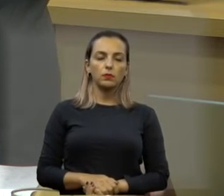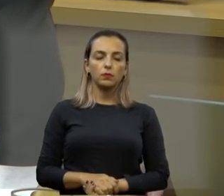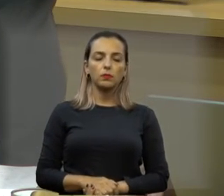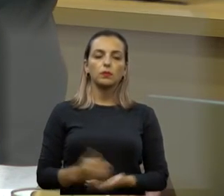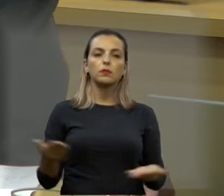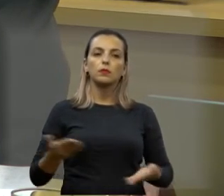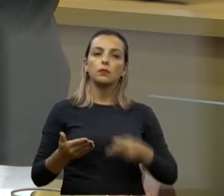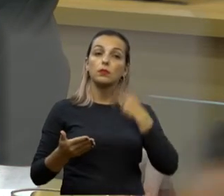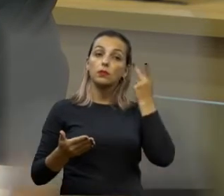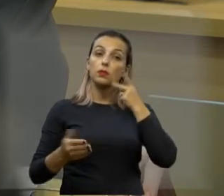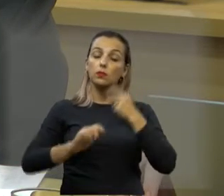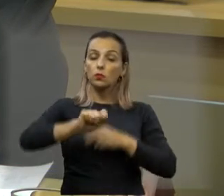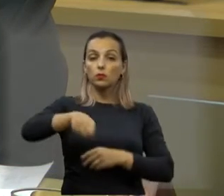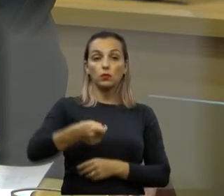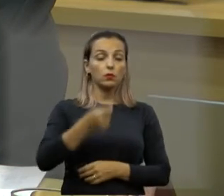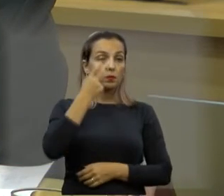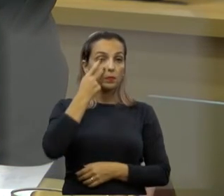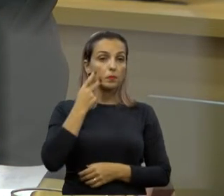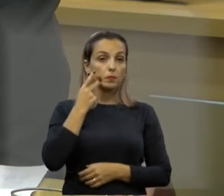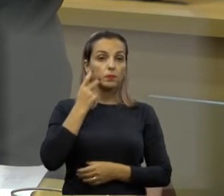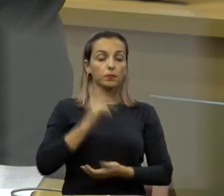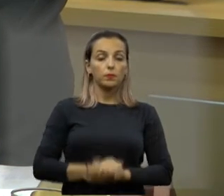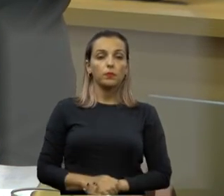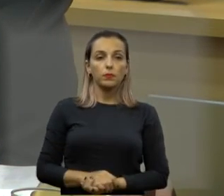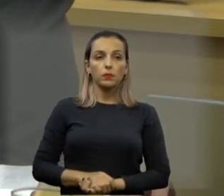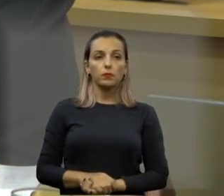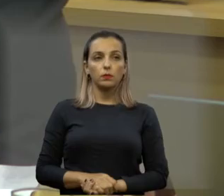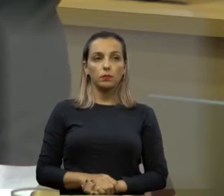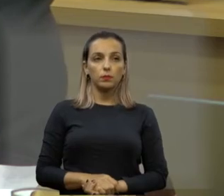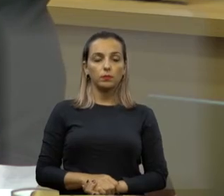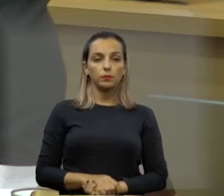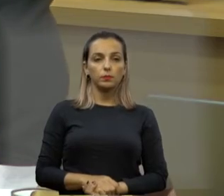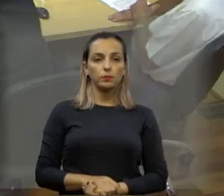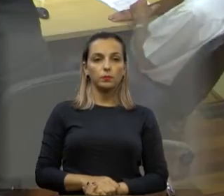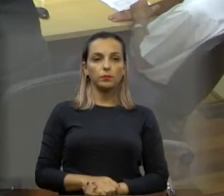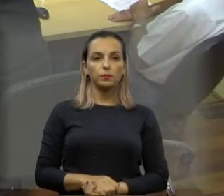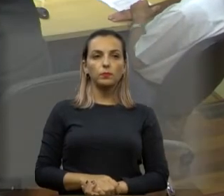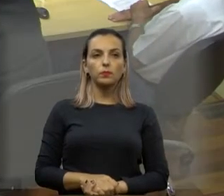com a palavra líder do governo o vereador Paulo Landing in